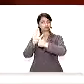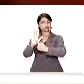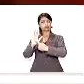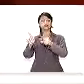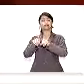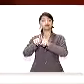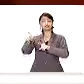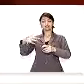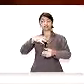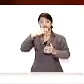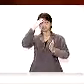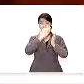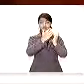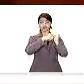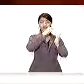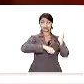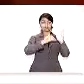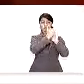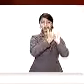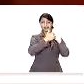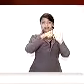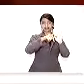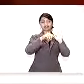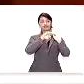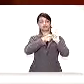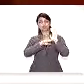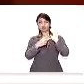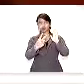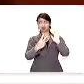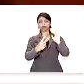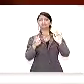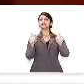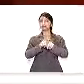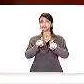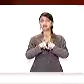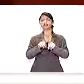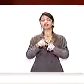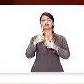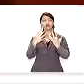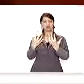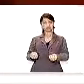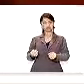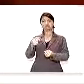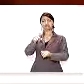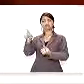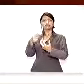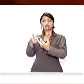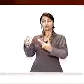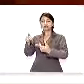execução do contrato no item 7 Lote 2 então também pelo conhecimento doss termos de